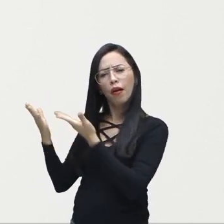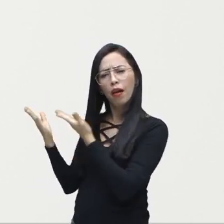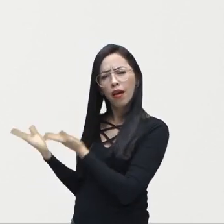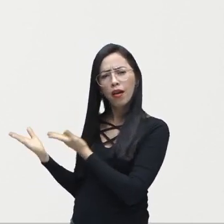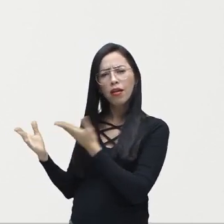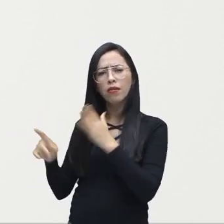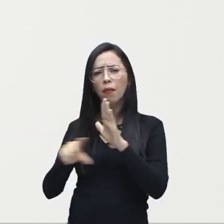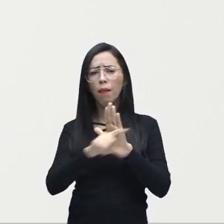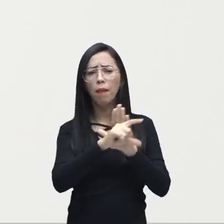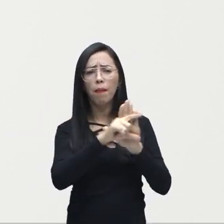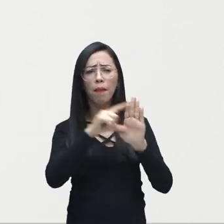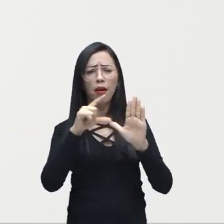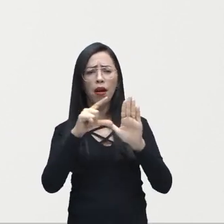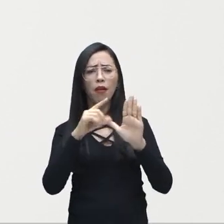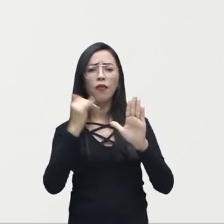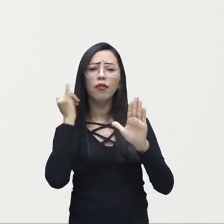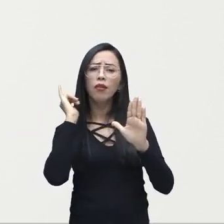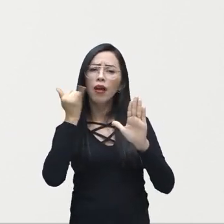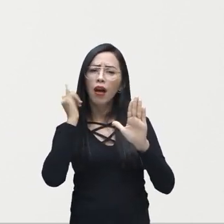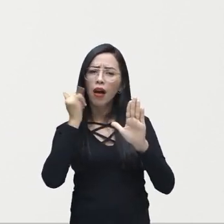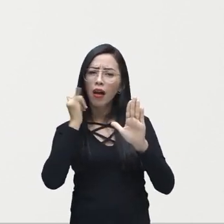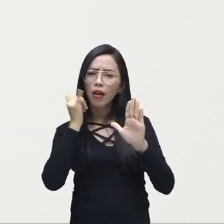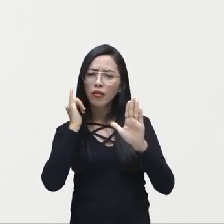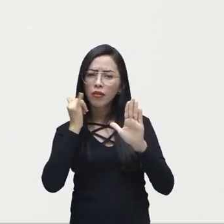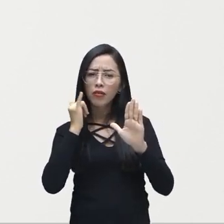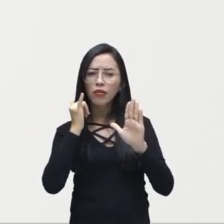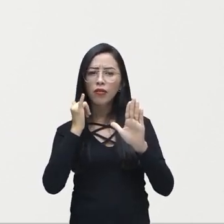um parágrafo narrativo, eu tenho